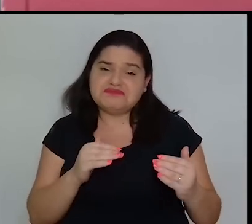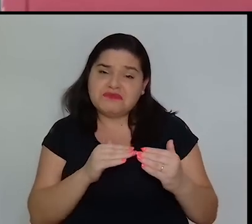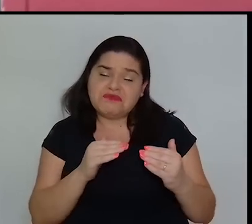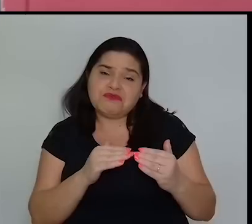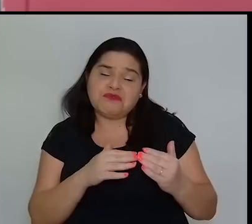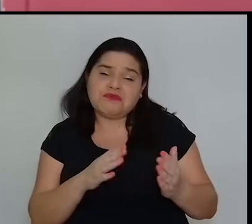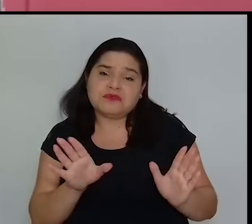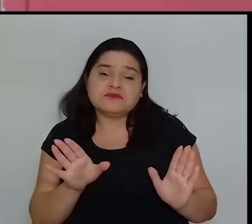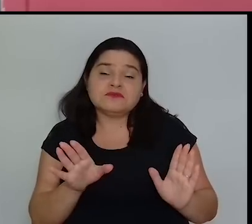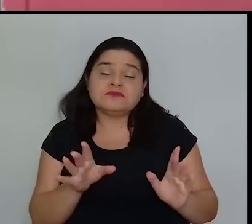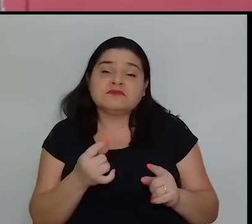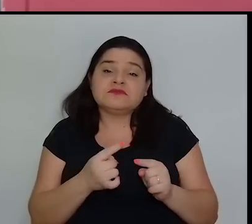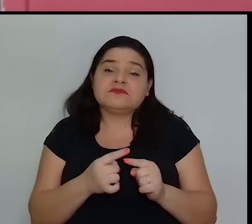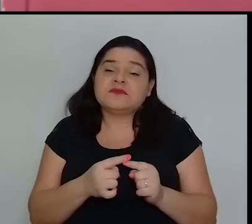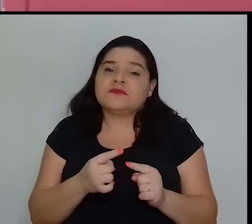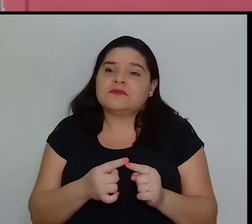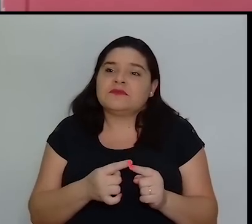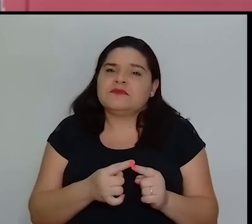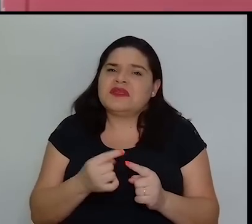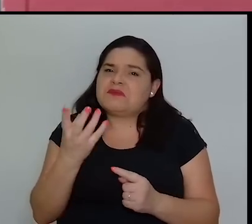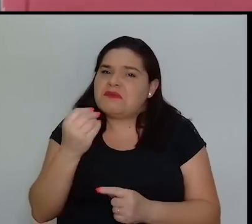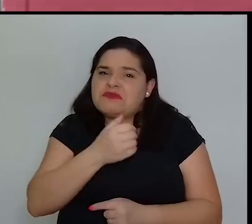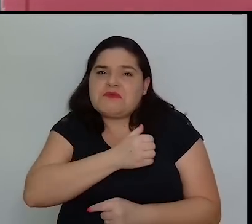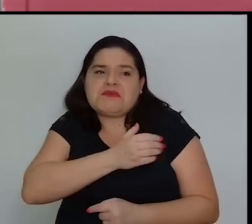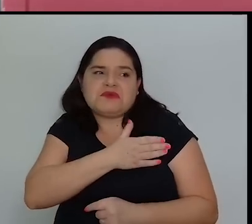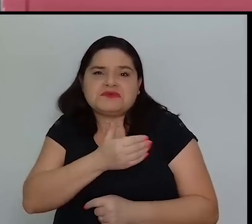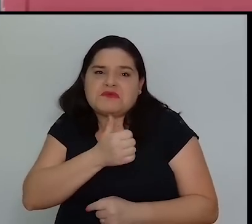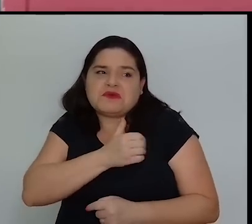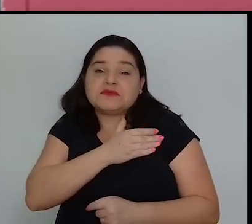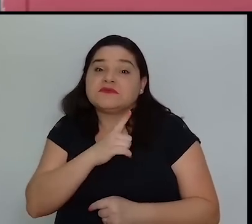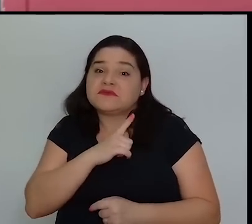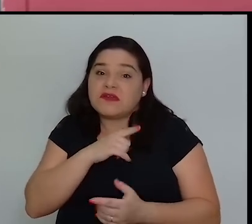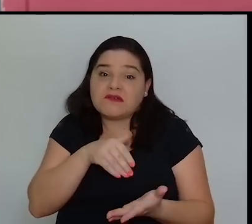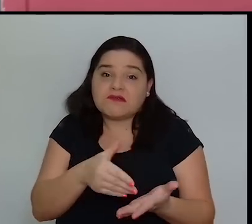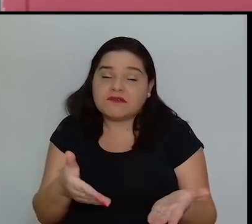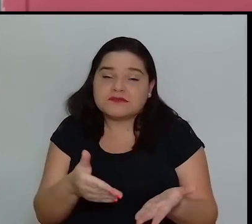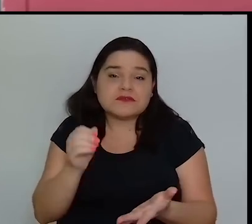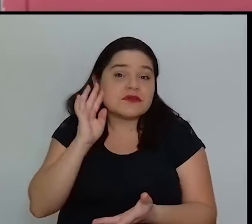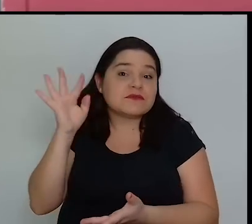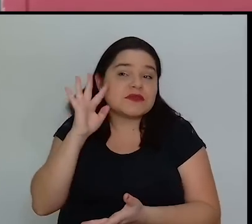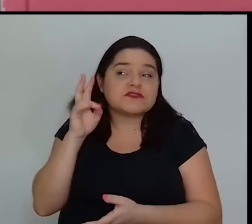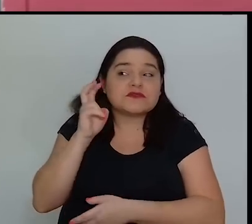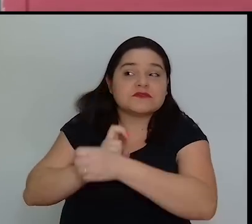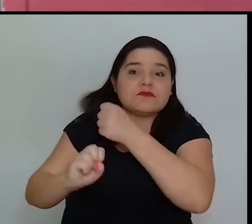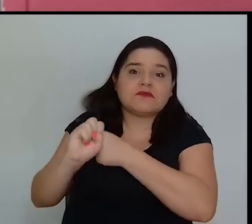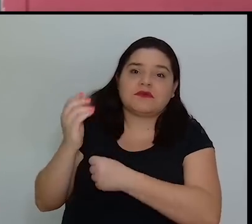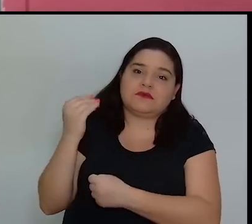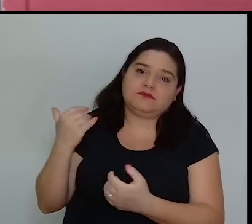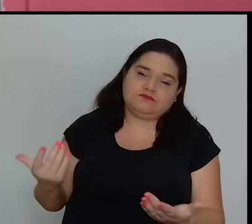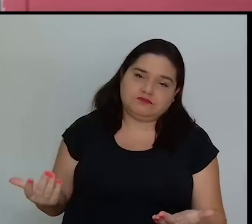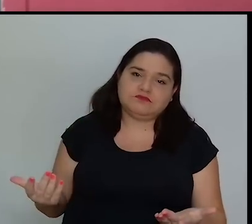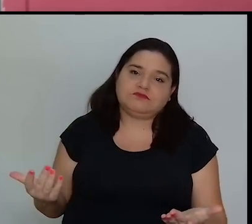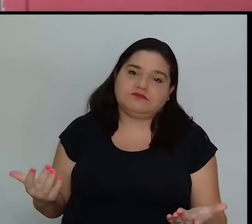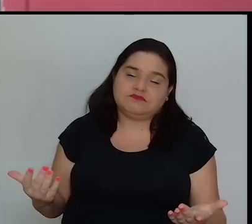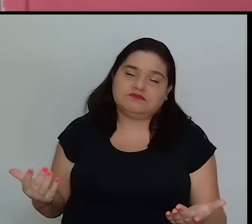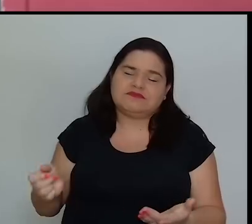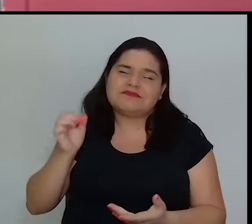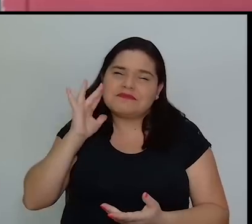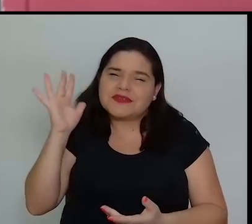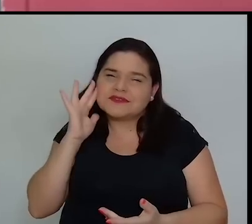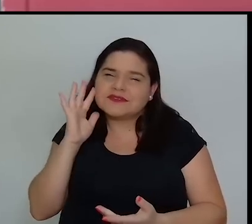porque é tanto preconceito que ainda existe você imagina de cinco anos para trás então a gente você imagina a culpa